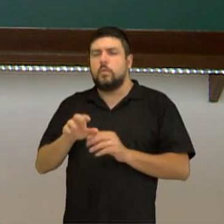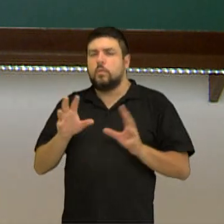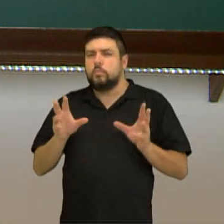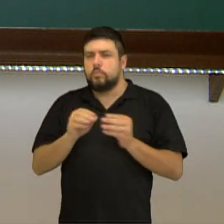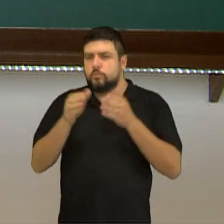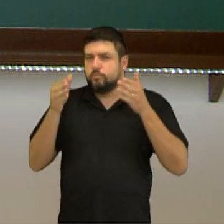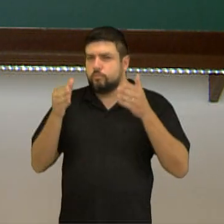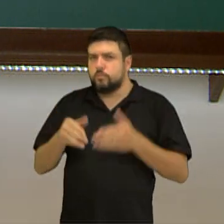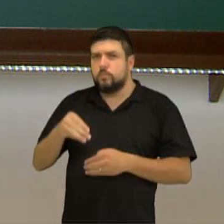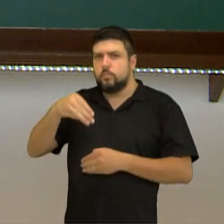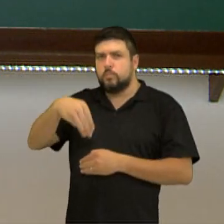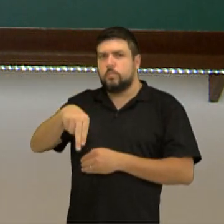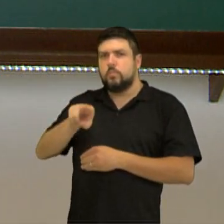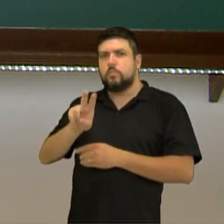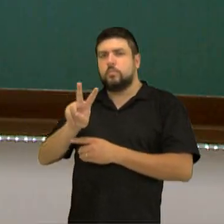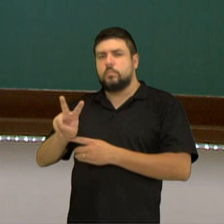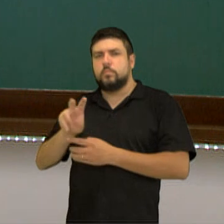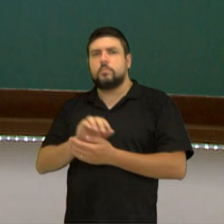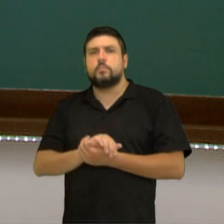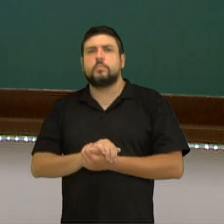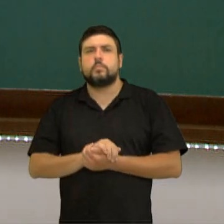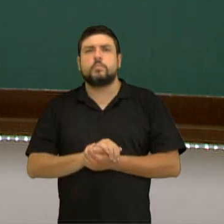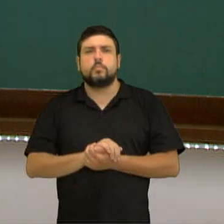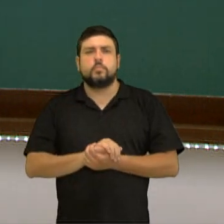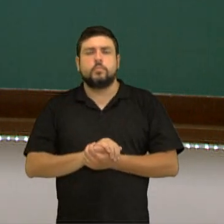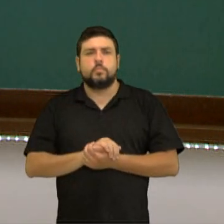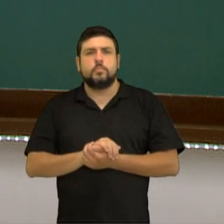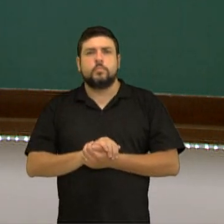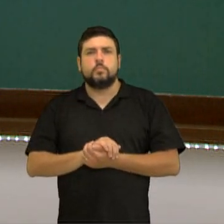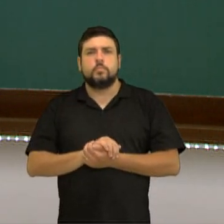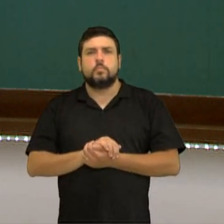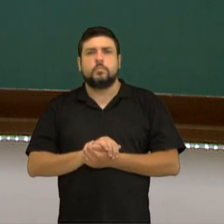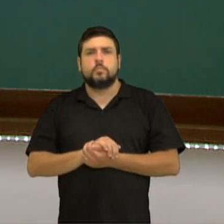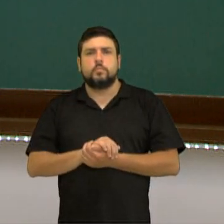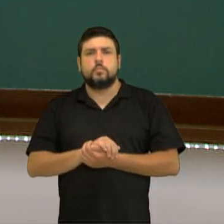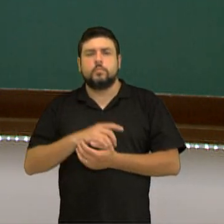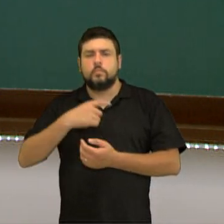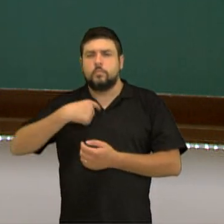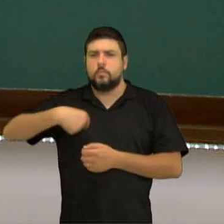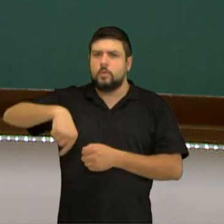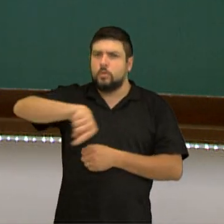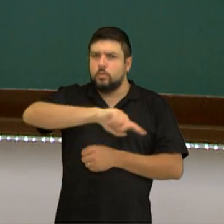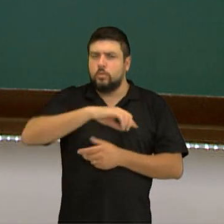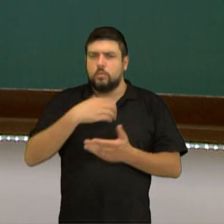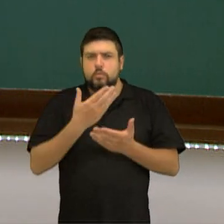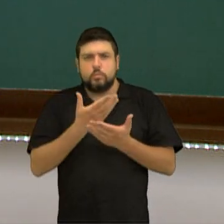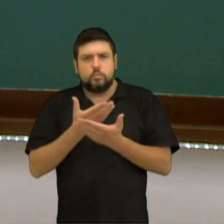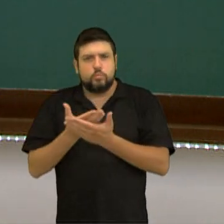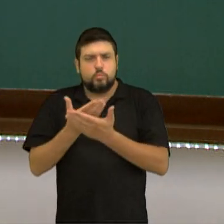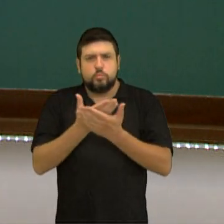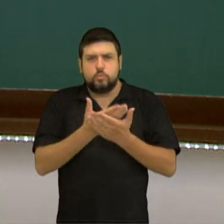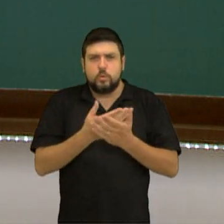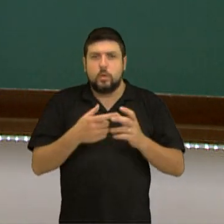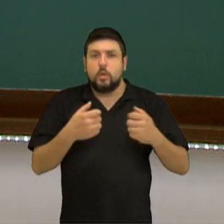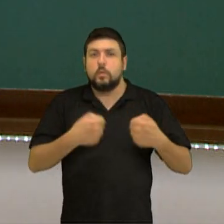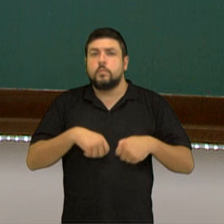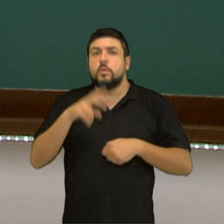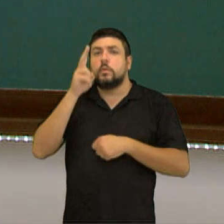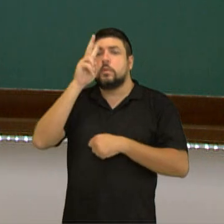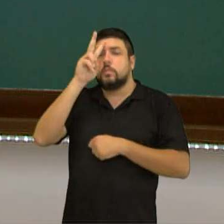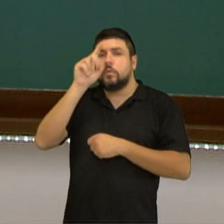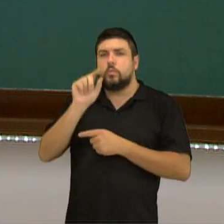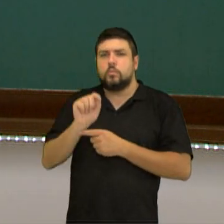Vamos lá comigo. Queridos, para a gente poder fazer esse estudo, a gente tem que relembrar algumas coisas sobre velocidade